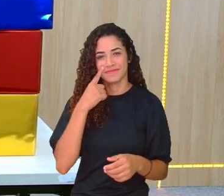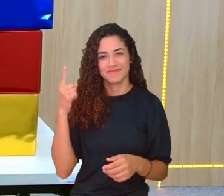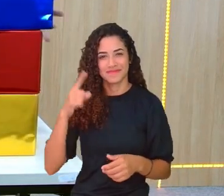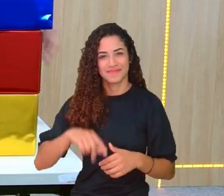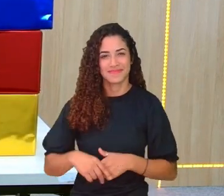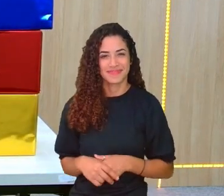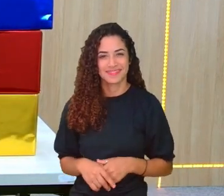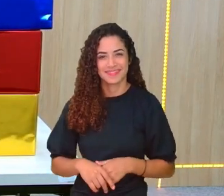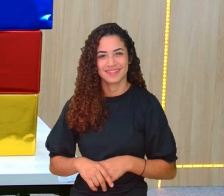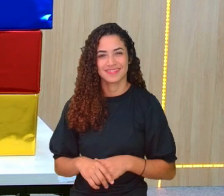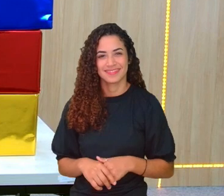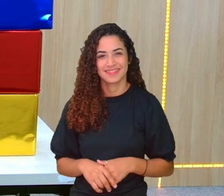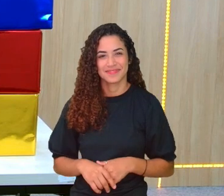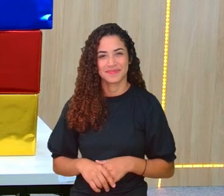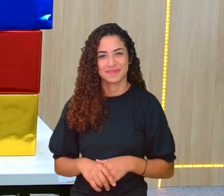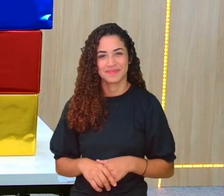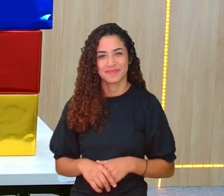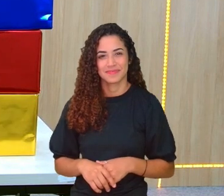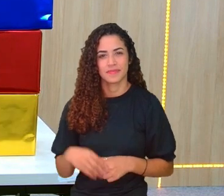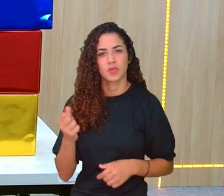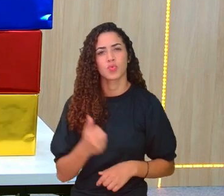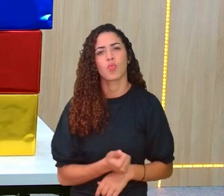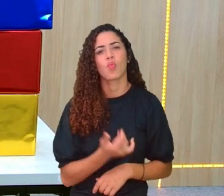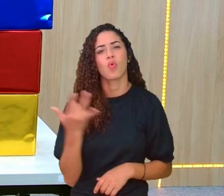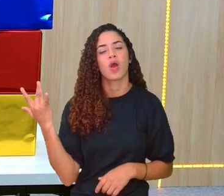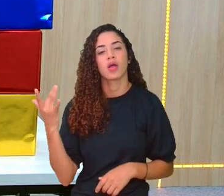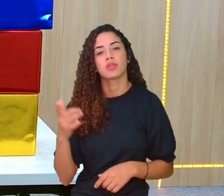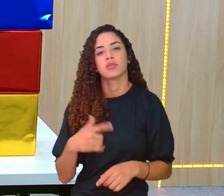Opa! Quantas eu fiz?